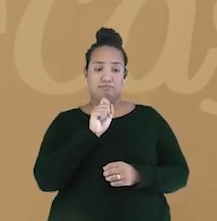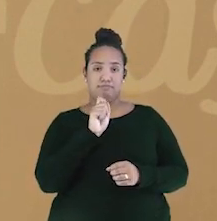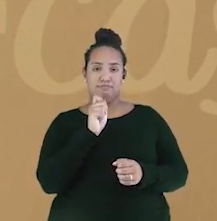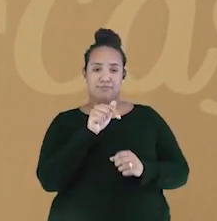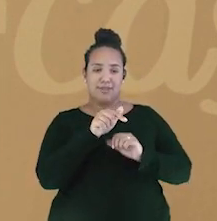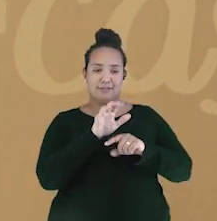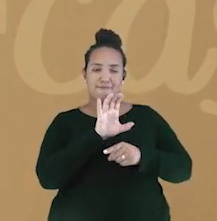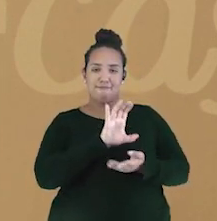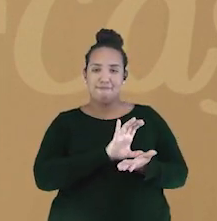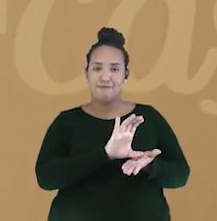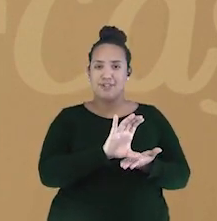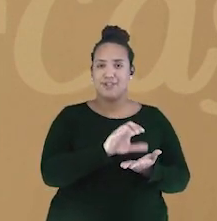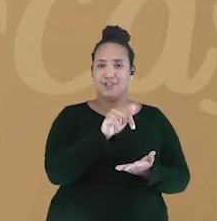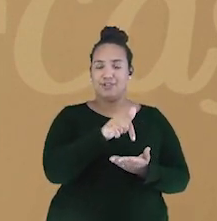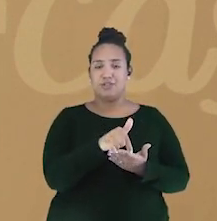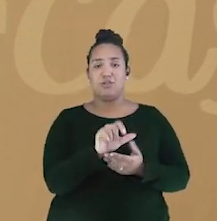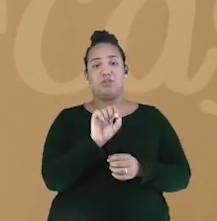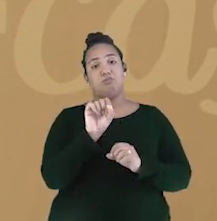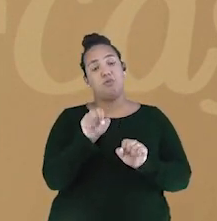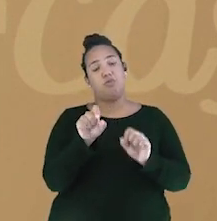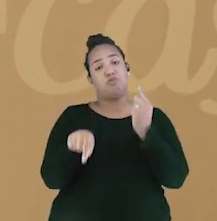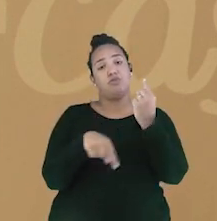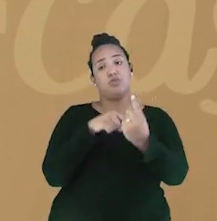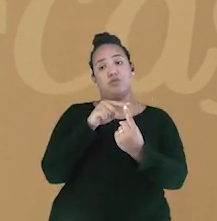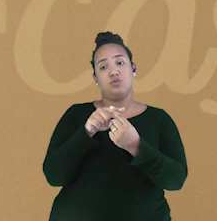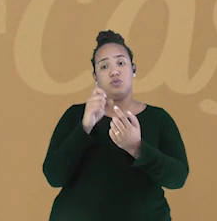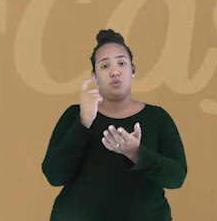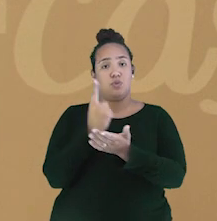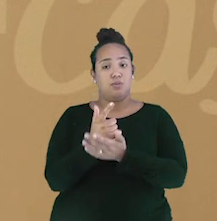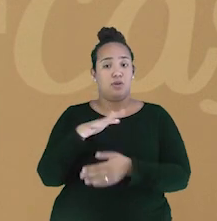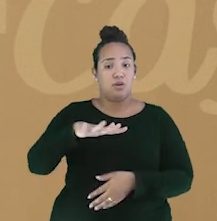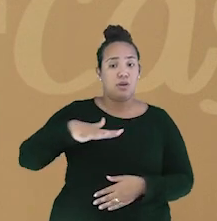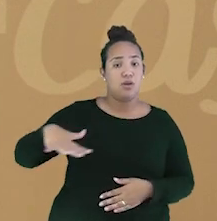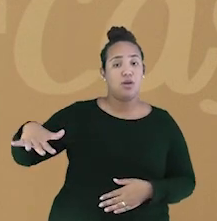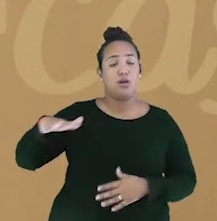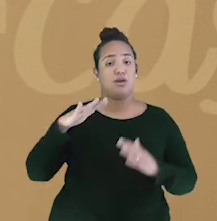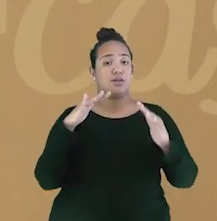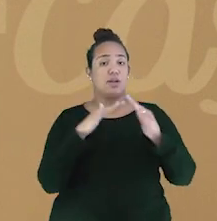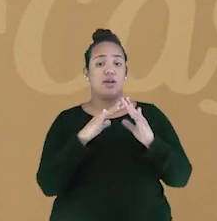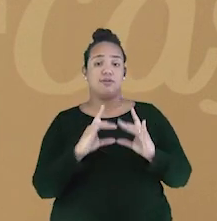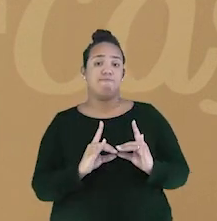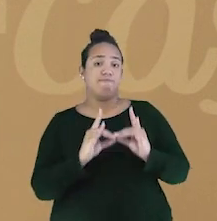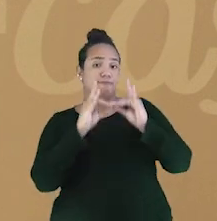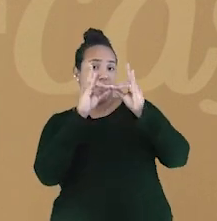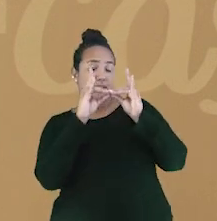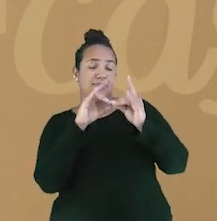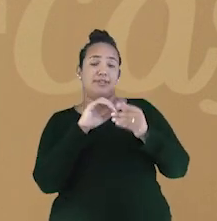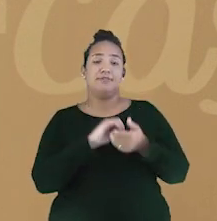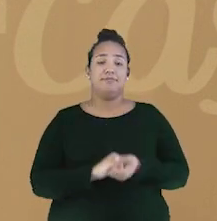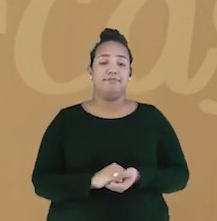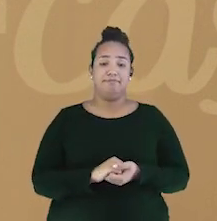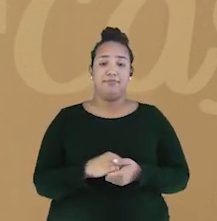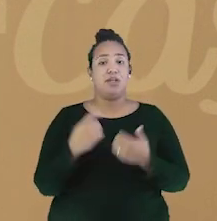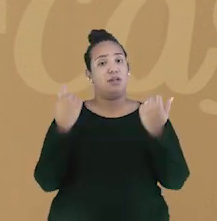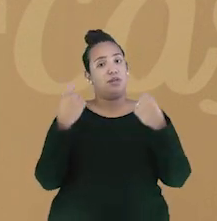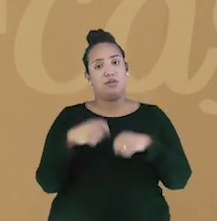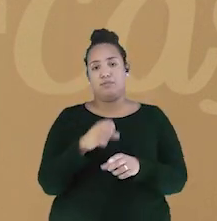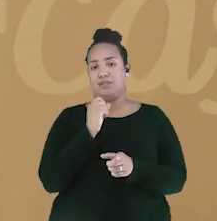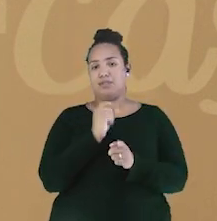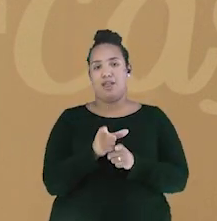objetivo comprar um terreno uma casa ou um apartamento assim não vão precisar pagar mais